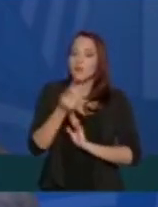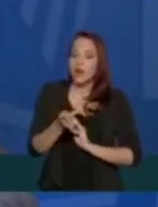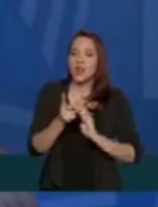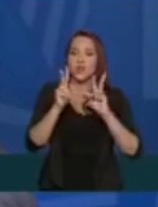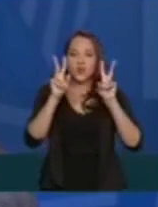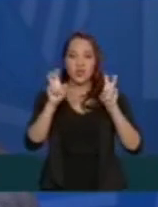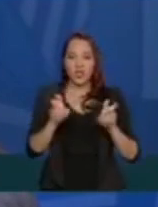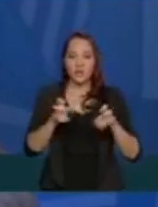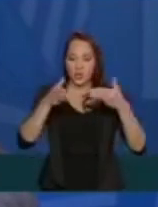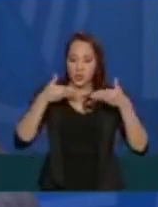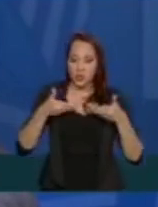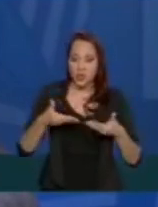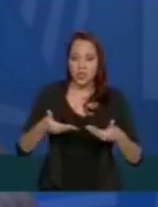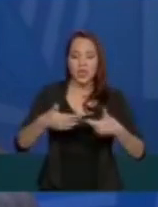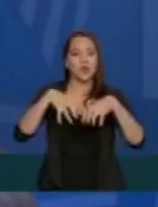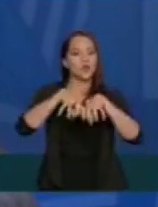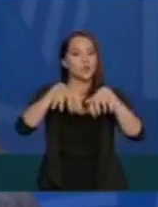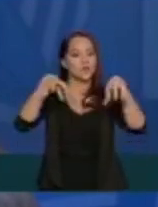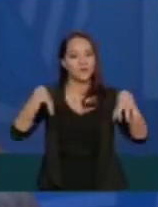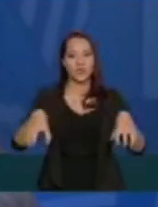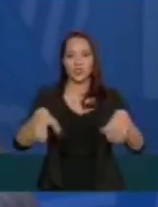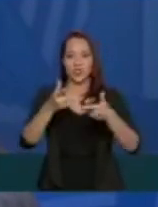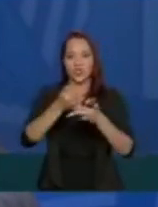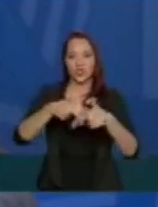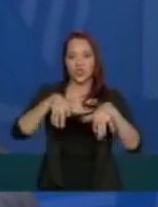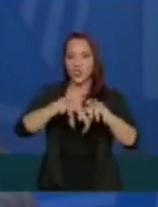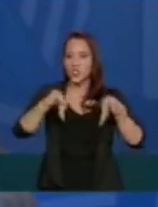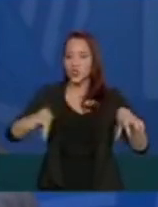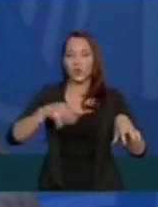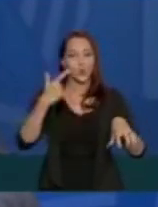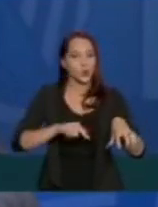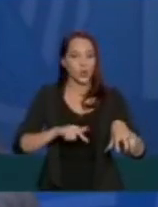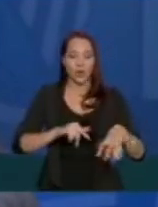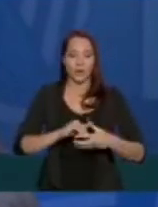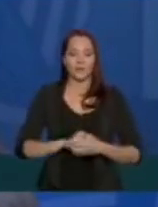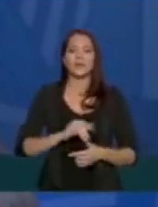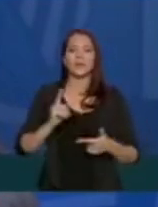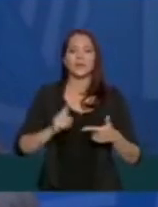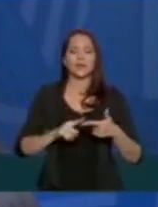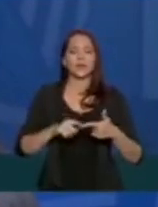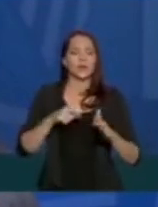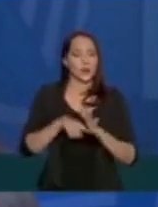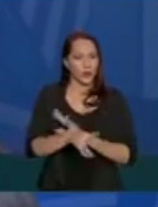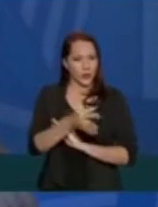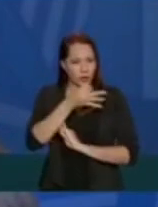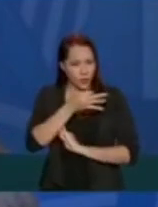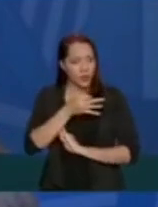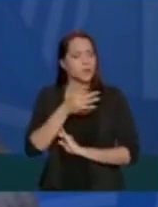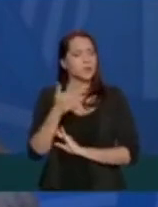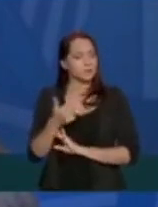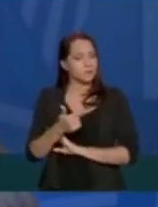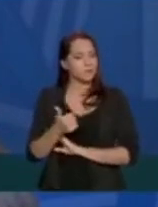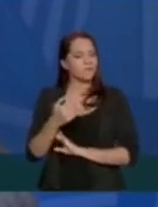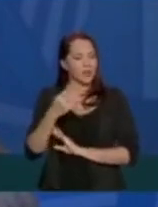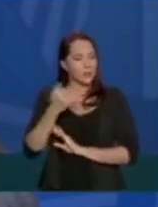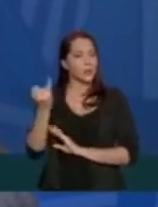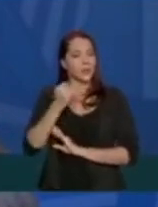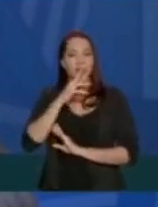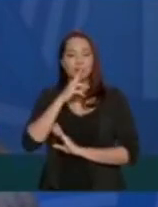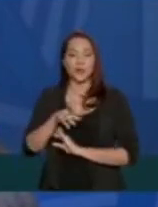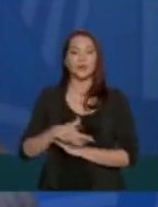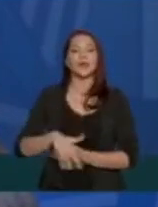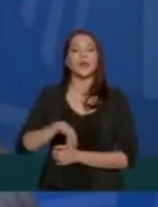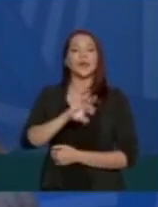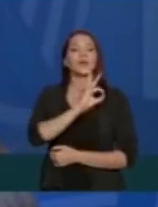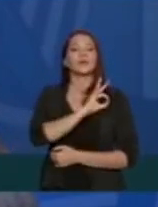de divisão de ministério. Segunda pergunta que eu acho válida, que você colocou, responder: a